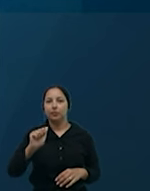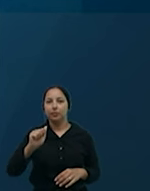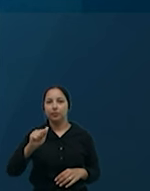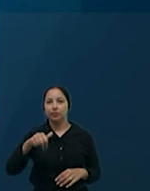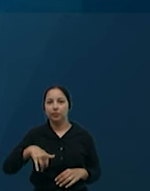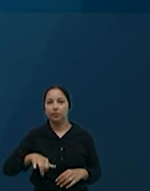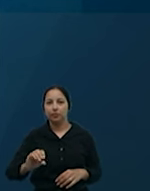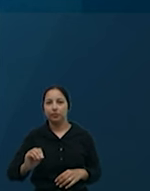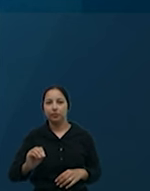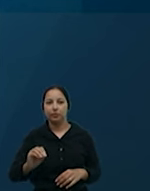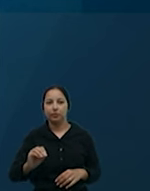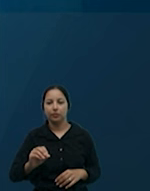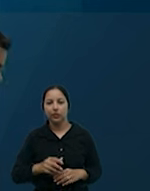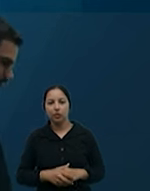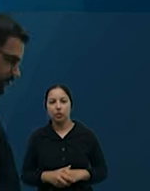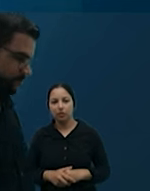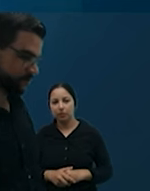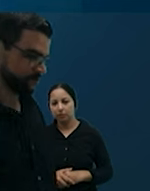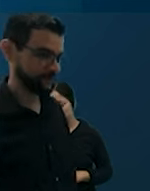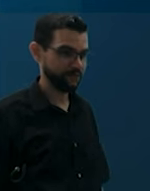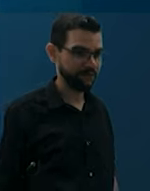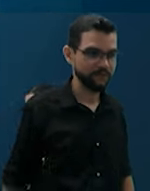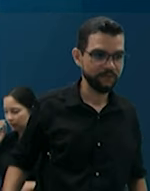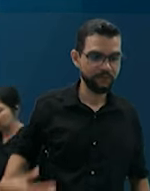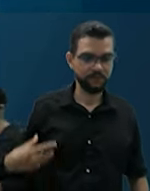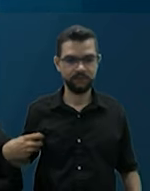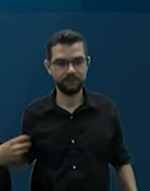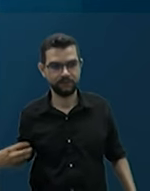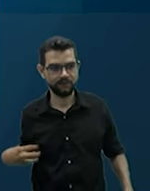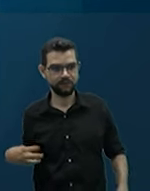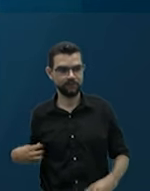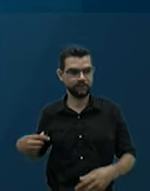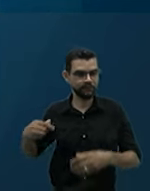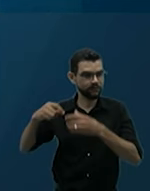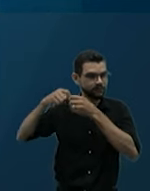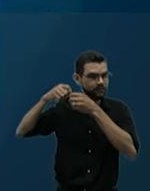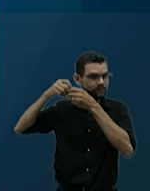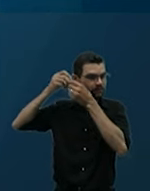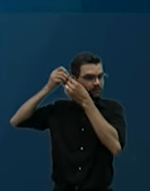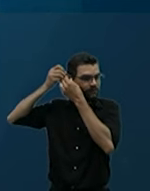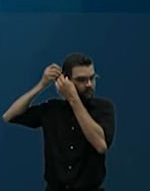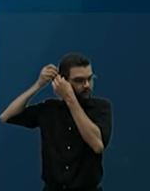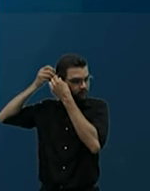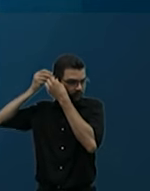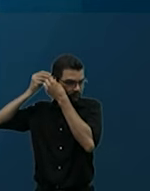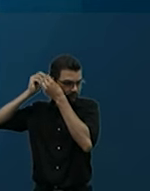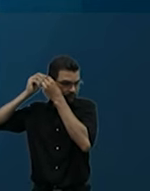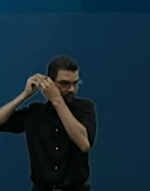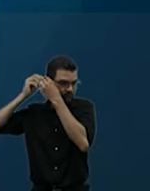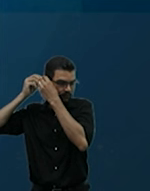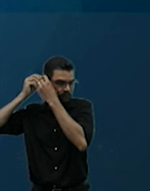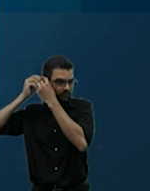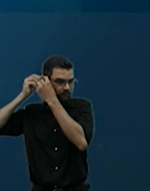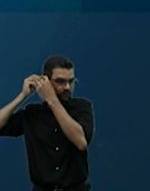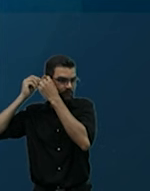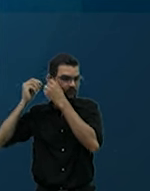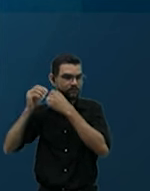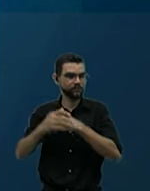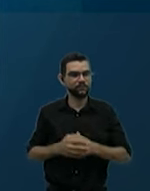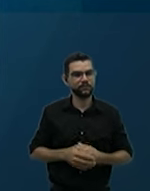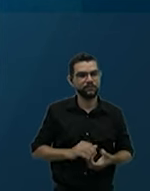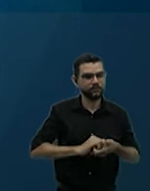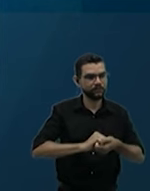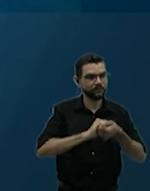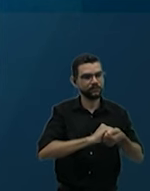Senhora presidente, boa tarde. Na pessoa de Vossa Excelência, quero cumprimentar os demais integrantes desse órgão